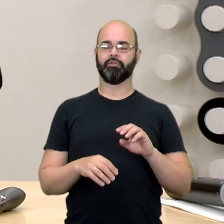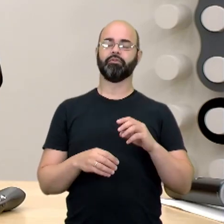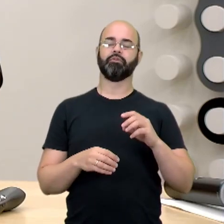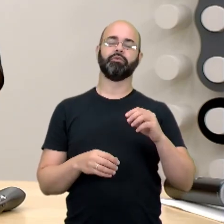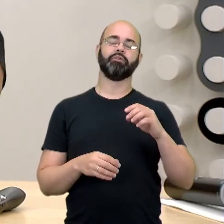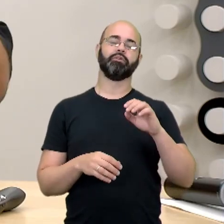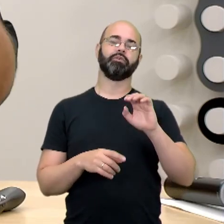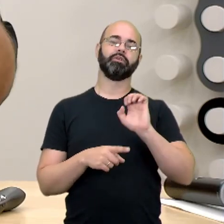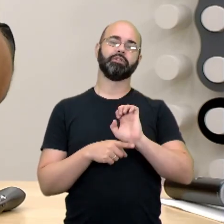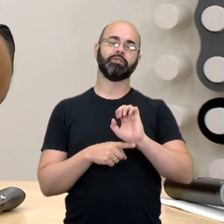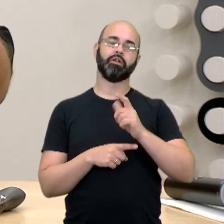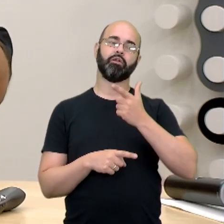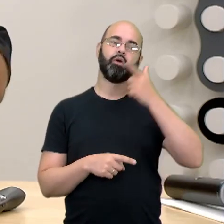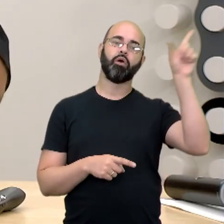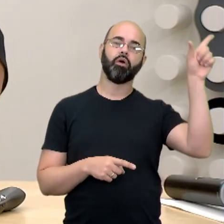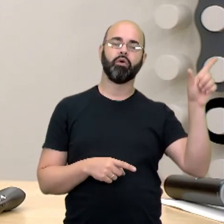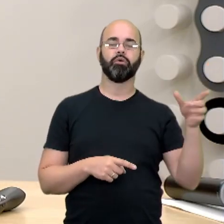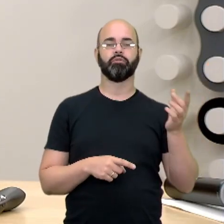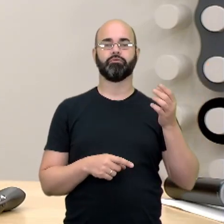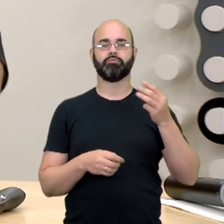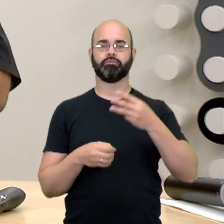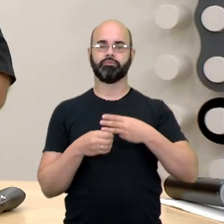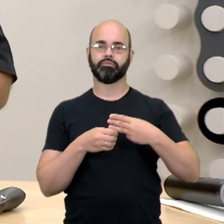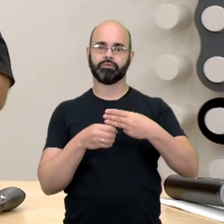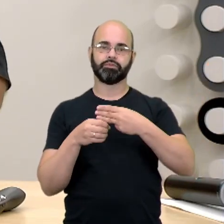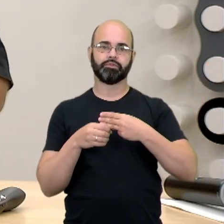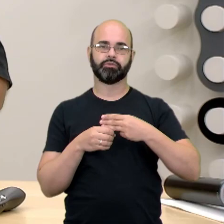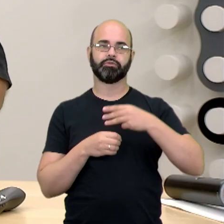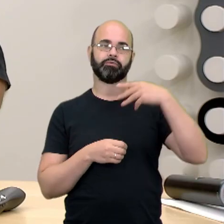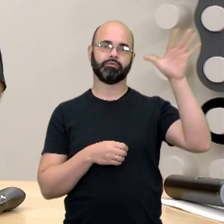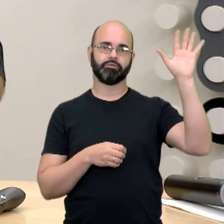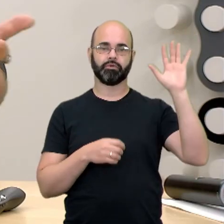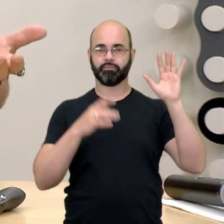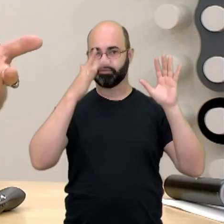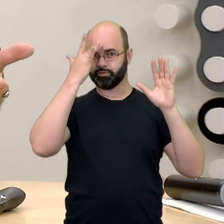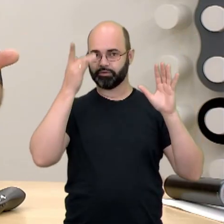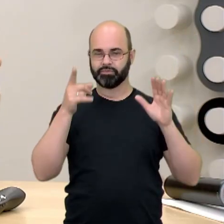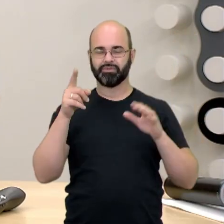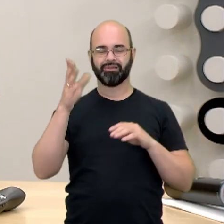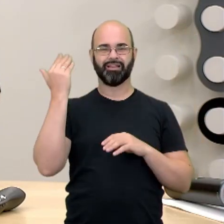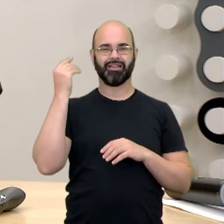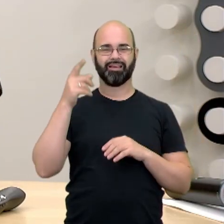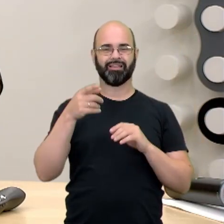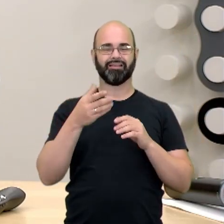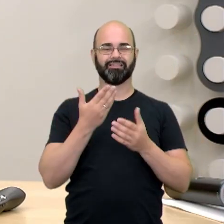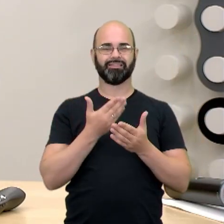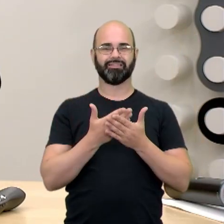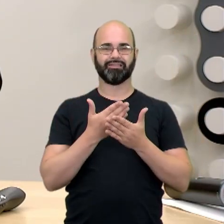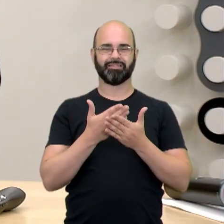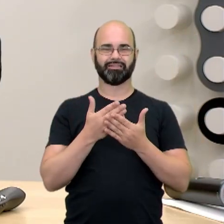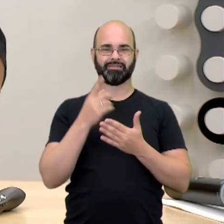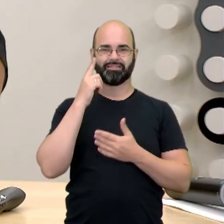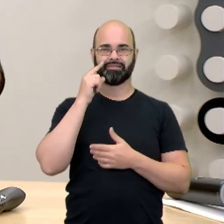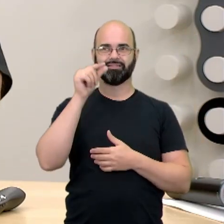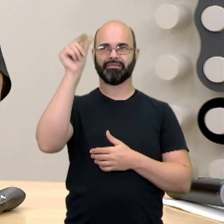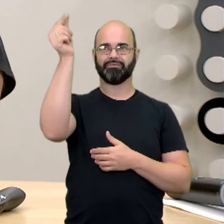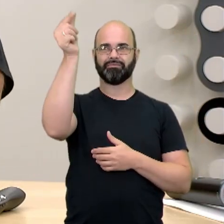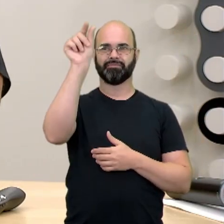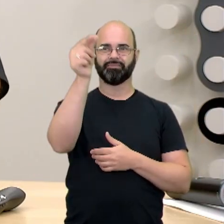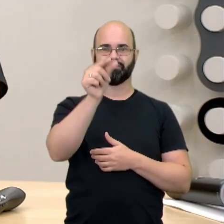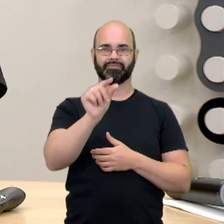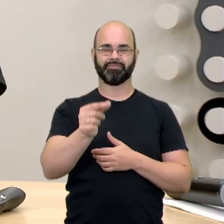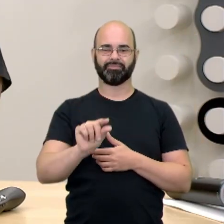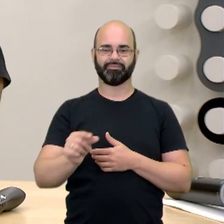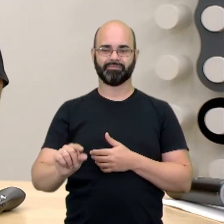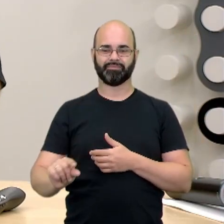né, para fazer com que a população saia um pouco daquela faixa litorânea que a gente viu nas aulas anteriores, né, e vá mais para o interior